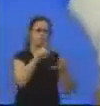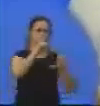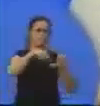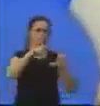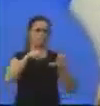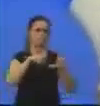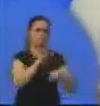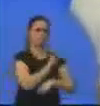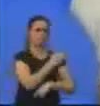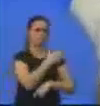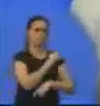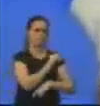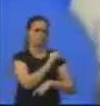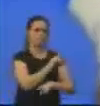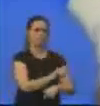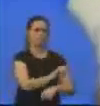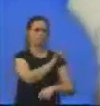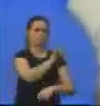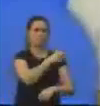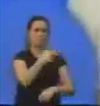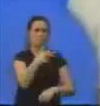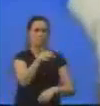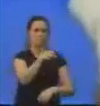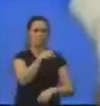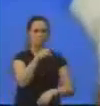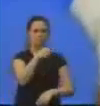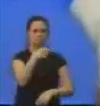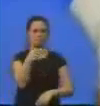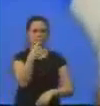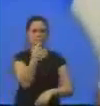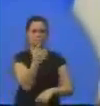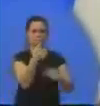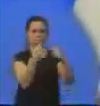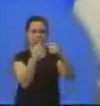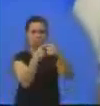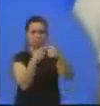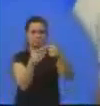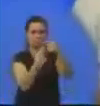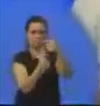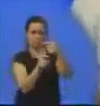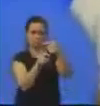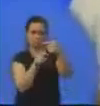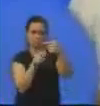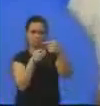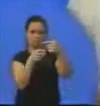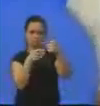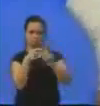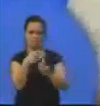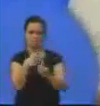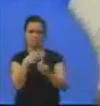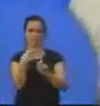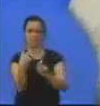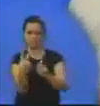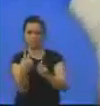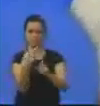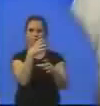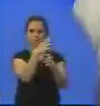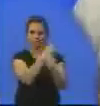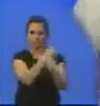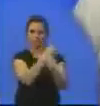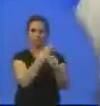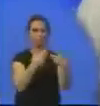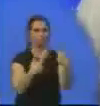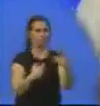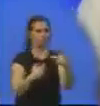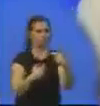y igual a x menos 1 sobre x mais 2. É uma fração. Então,